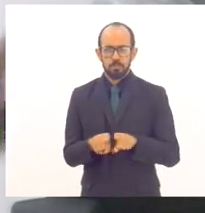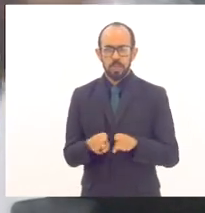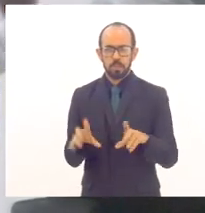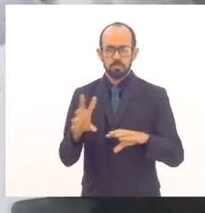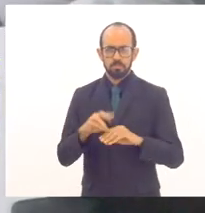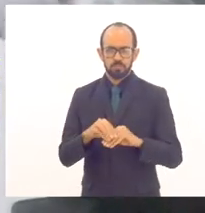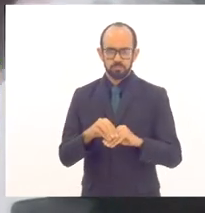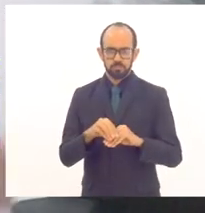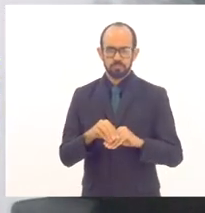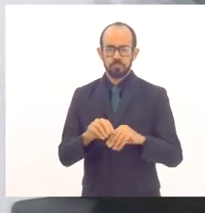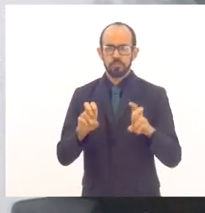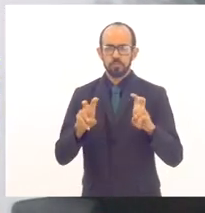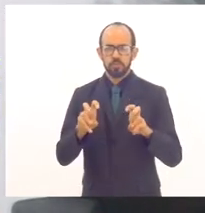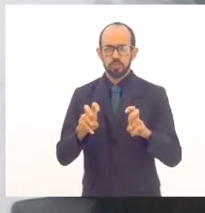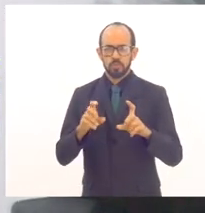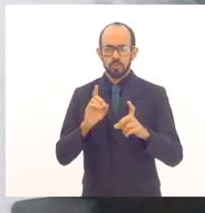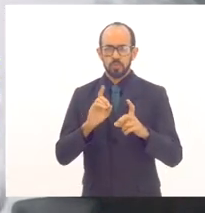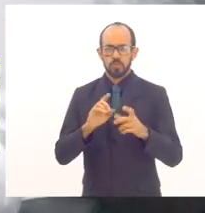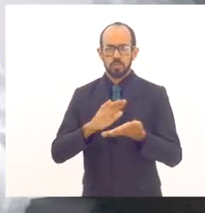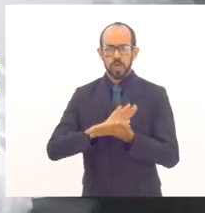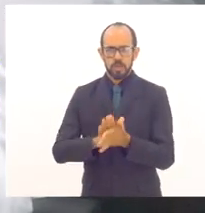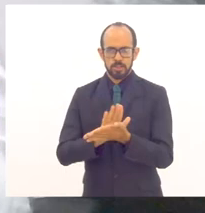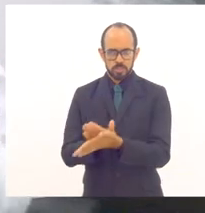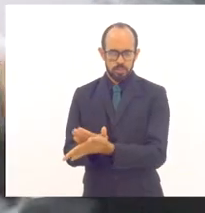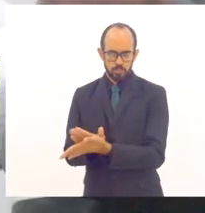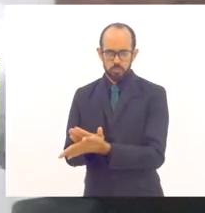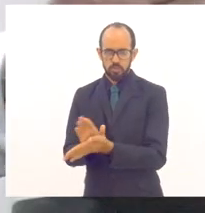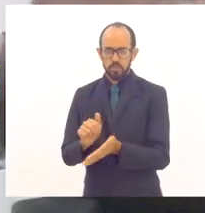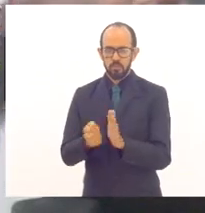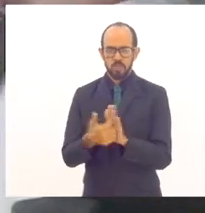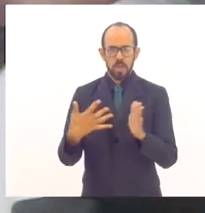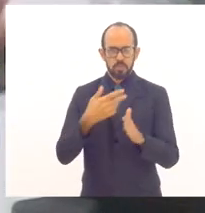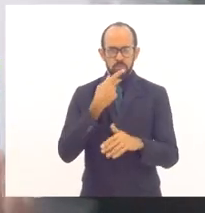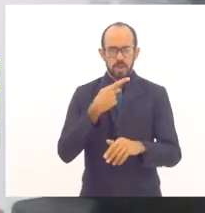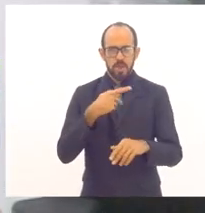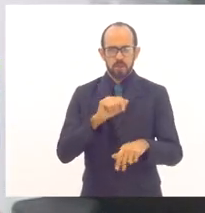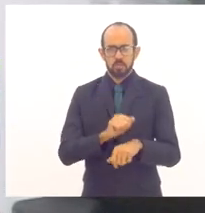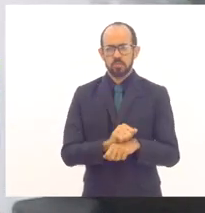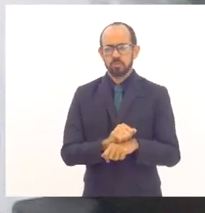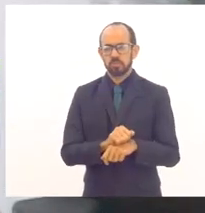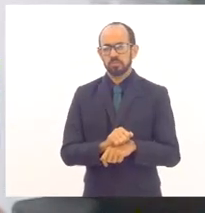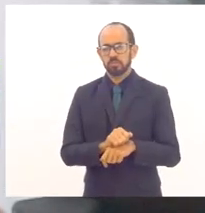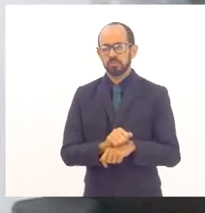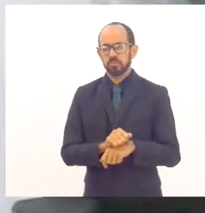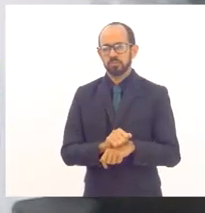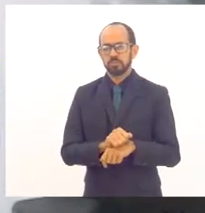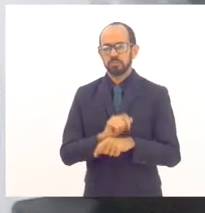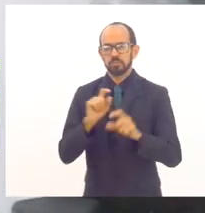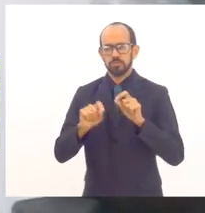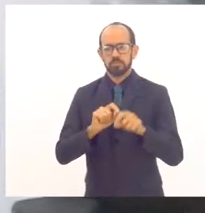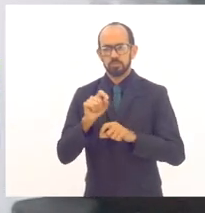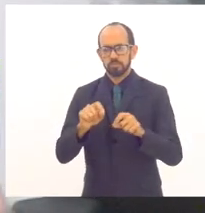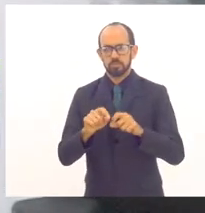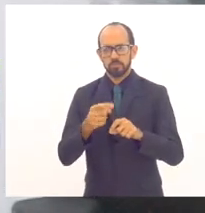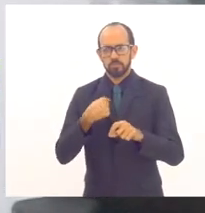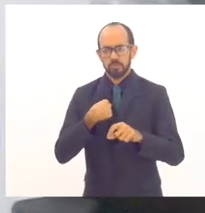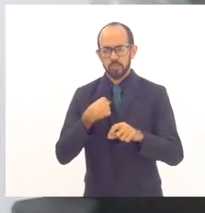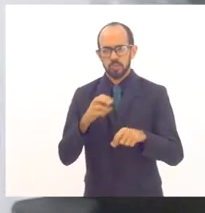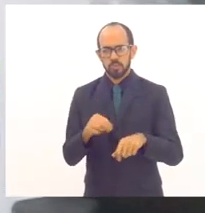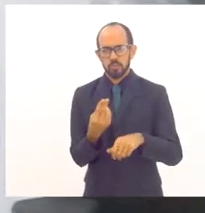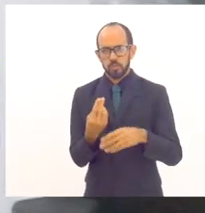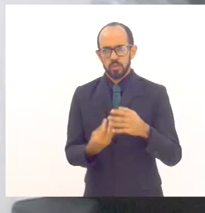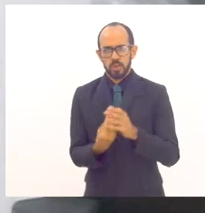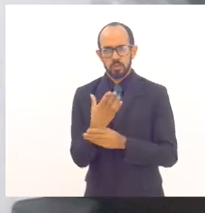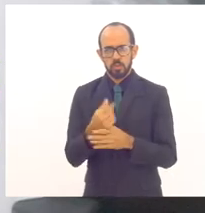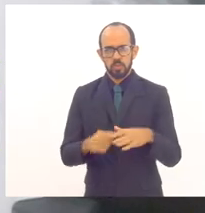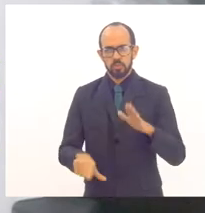breve consideração sobre as questões de racismo, que muitos levantaram aqui, e dizer o seguinte: eu sou autor de um